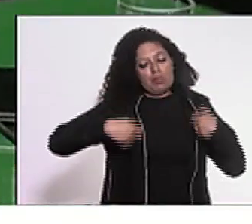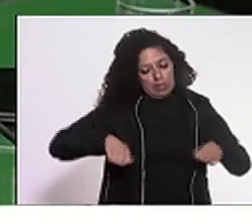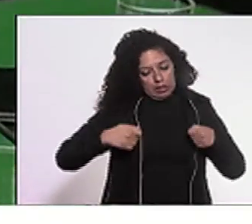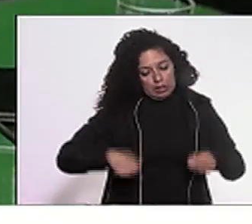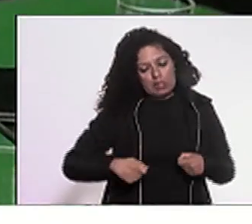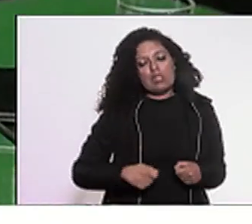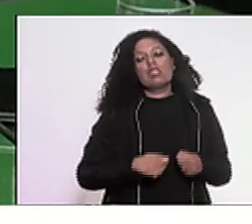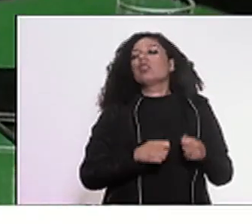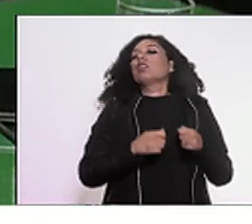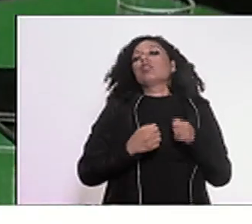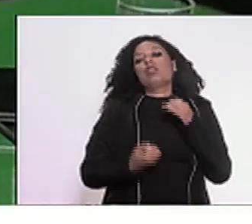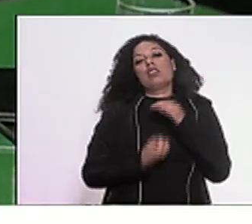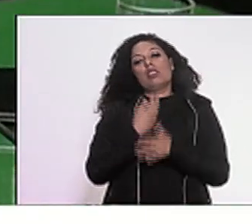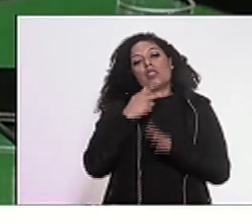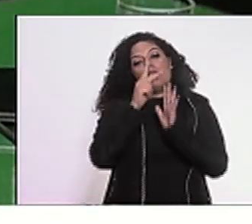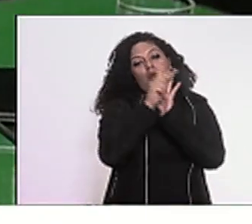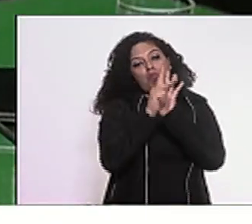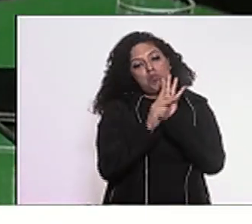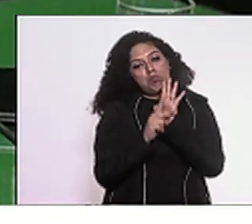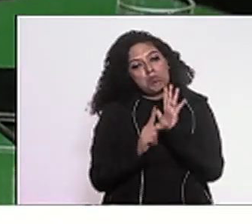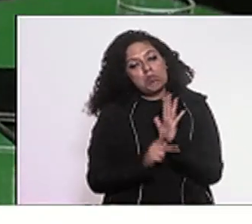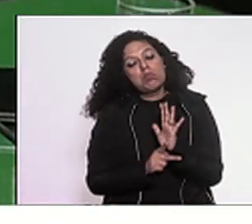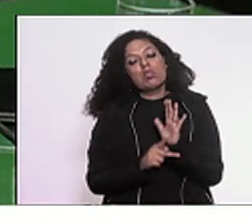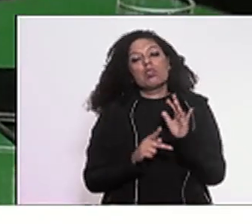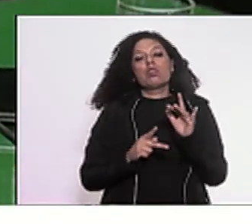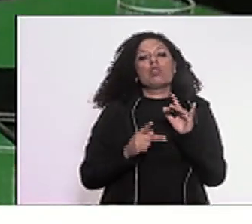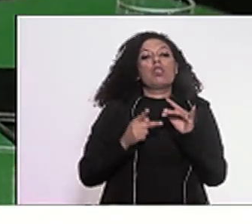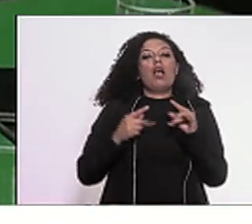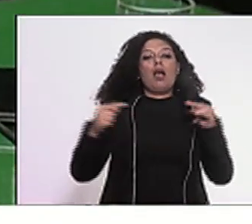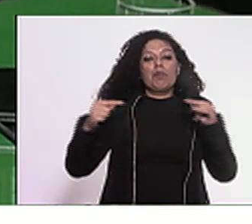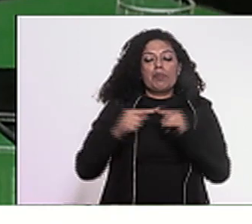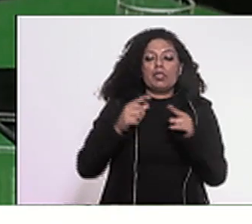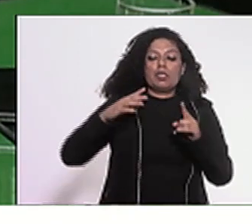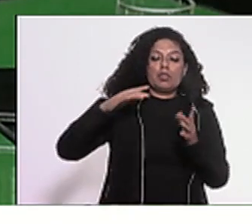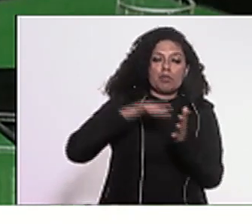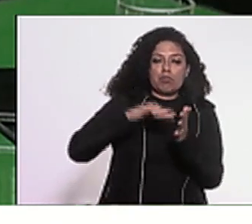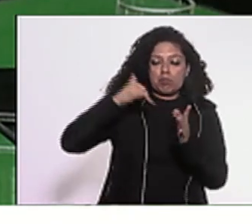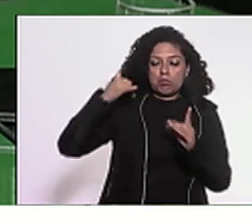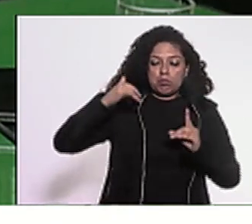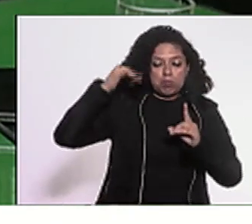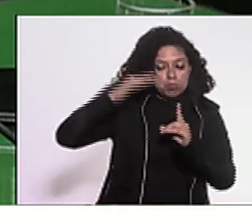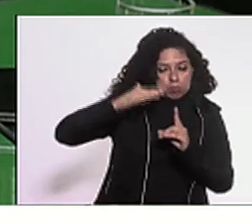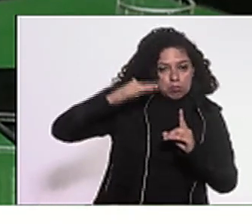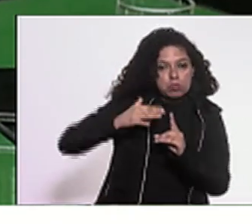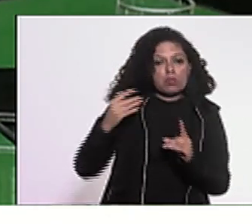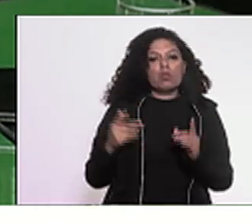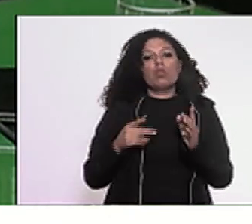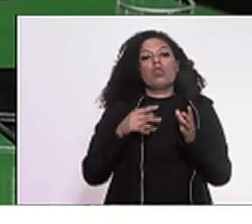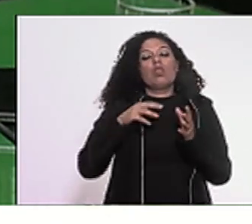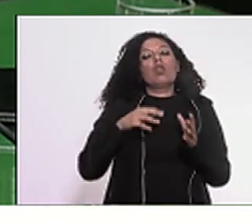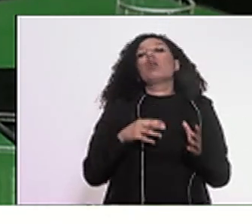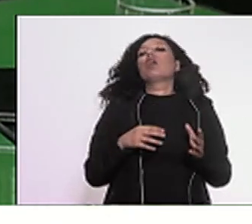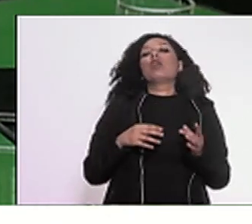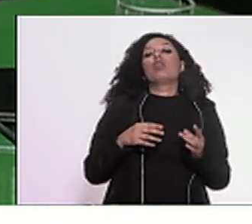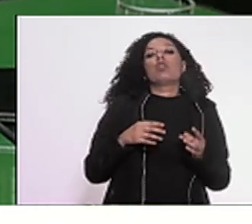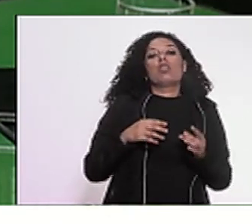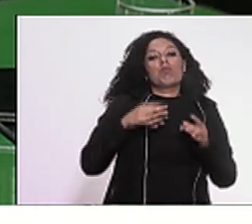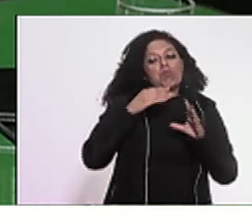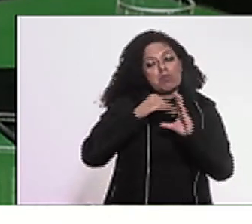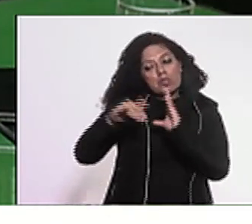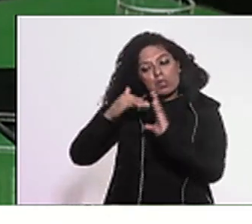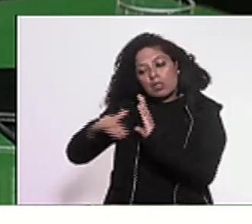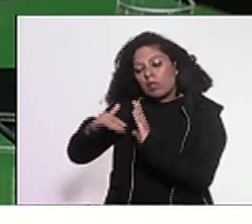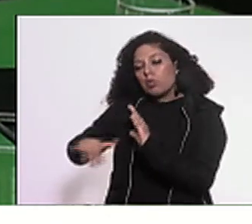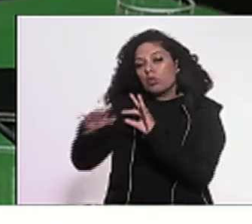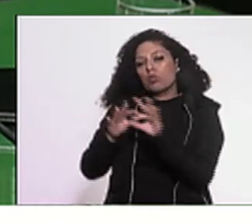criar um protocolo para esse tipo de denúncia, né? Um protocolo do próprio DISC, né? De encaminhamento,